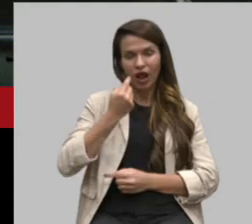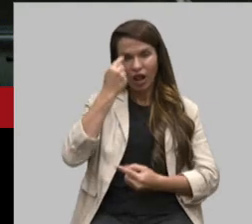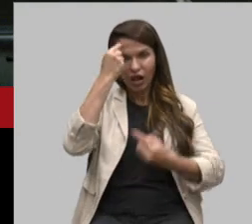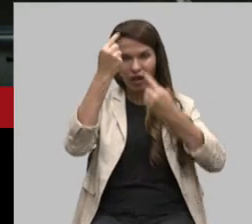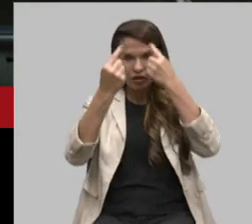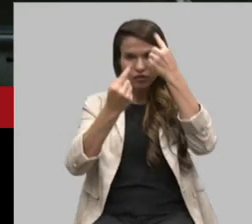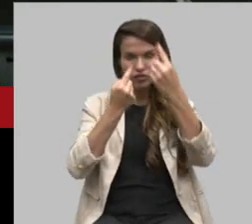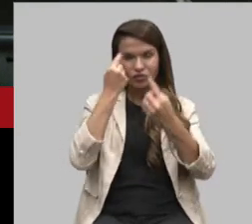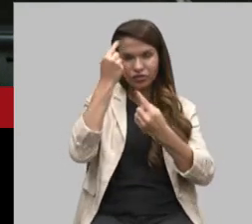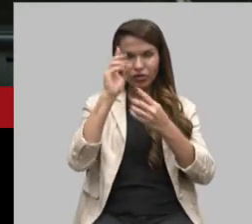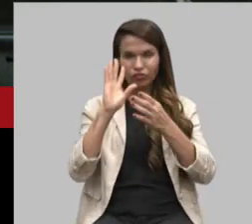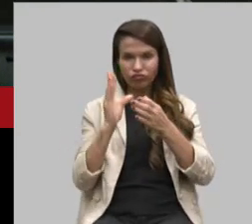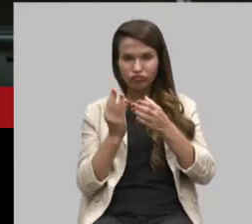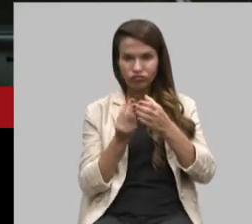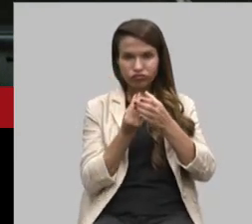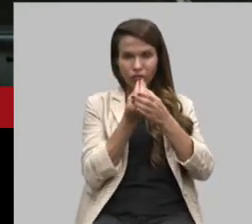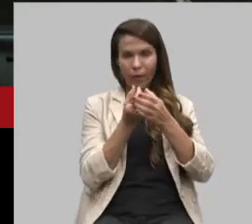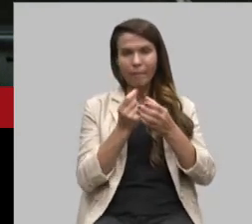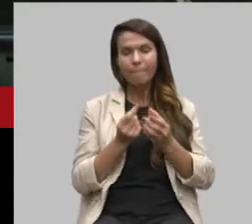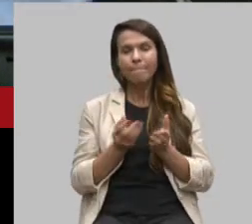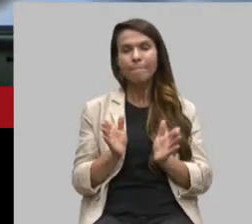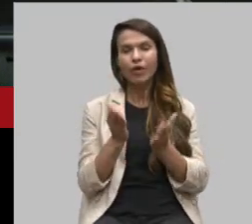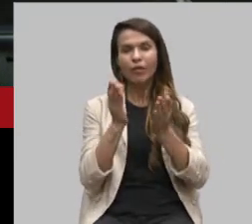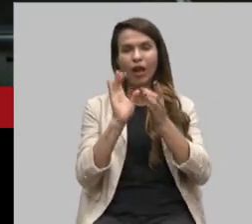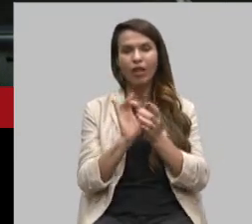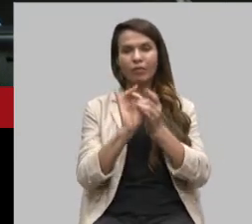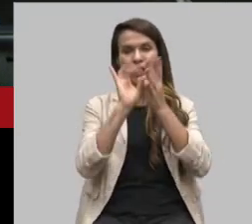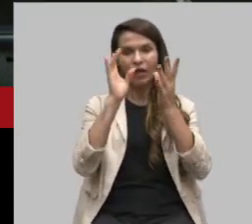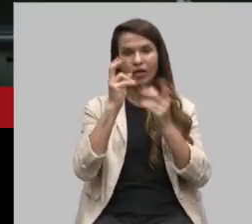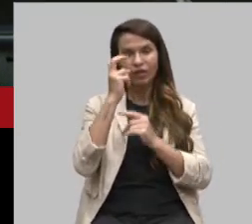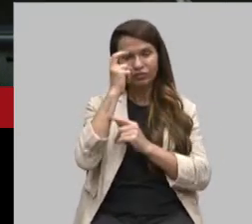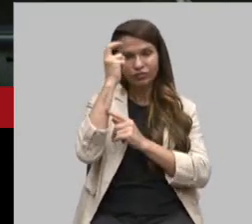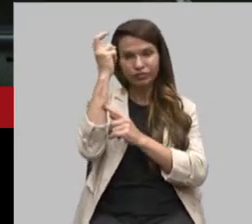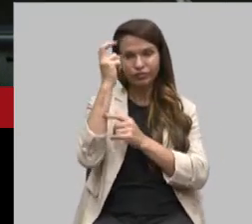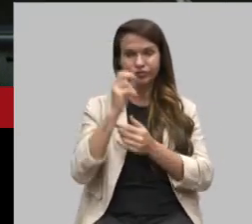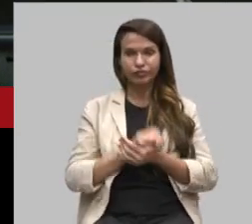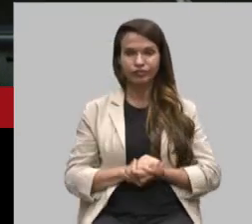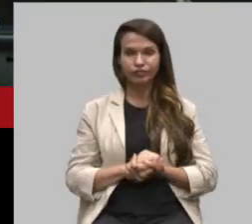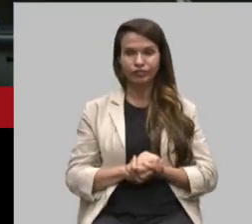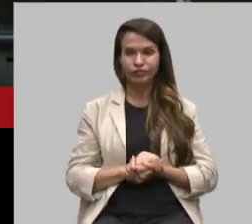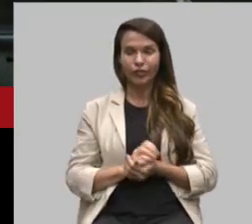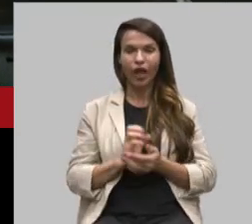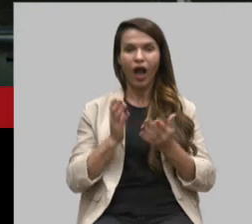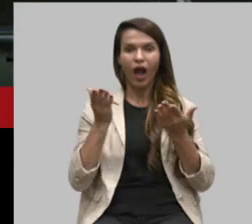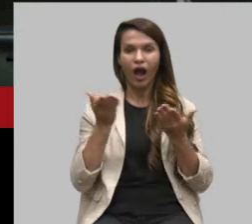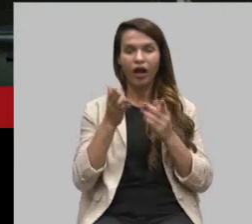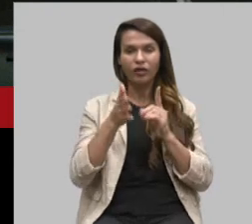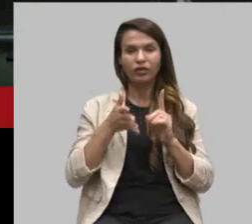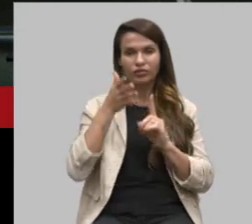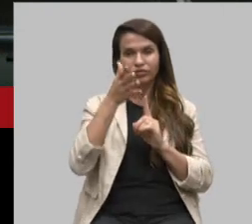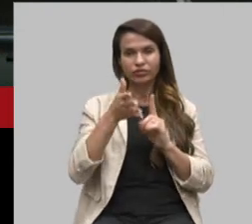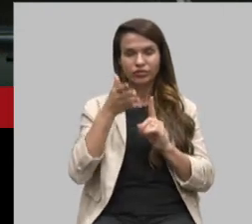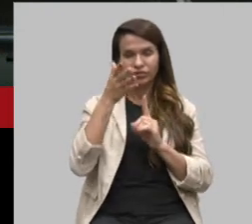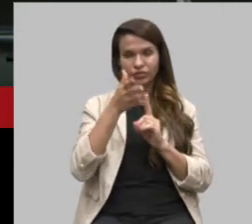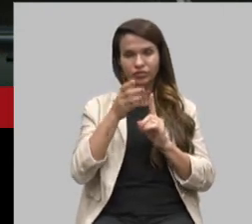compõe promovendo a liberdade intelectual passo a palavra para